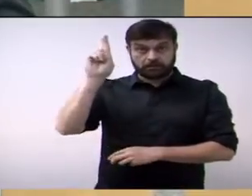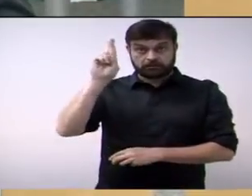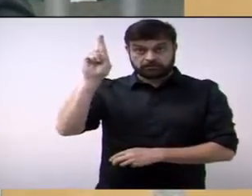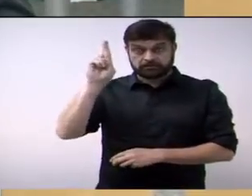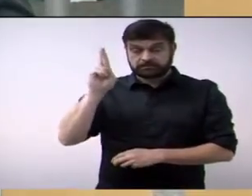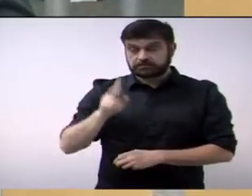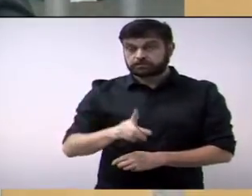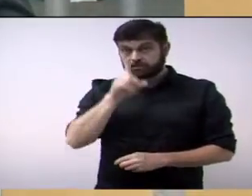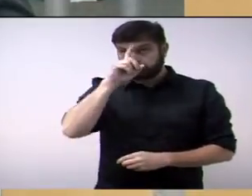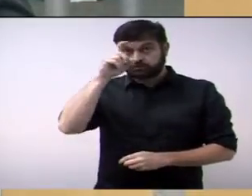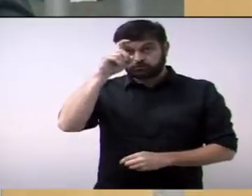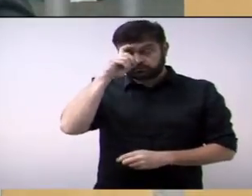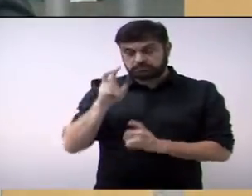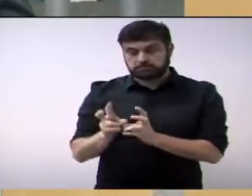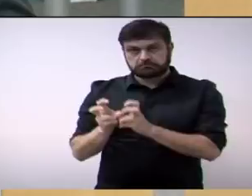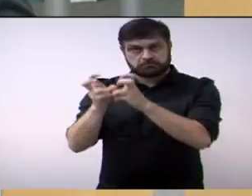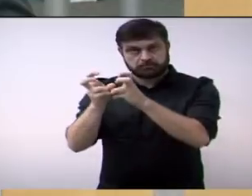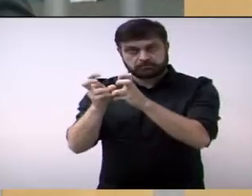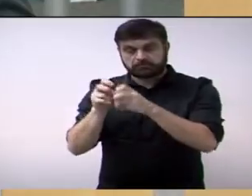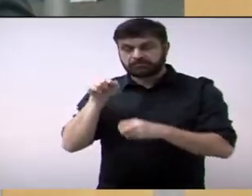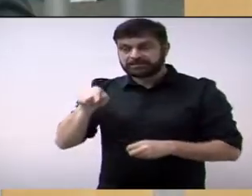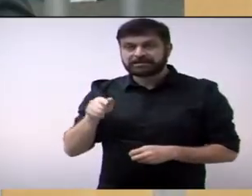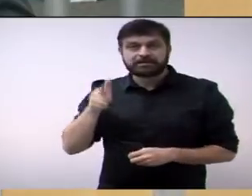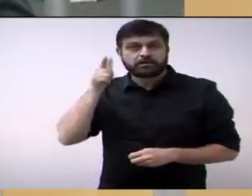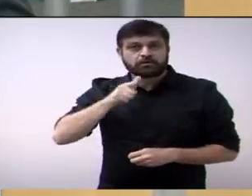é a pessoa que capta